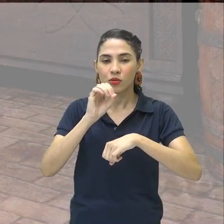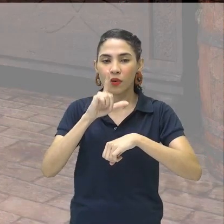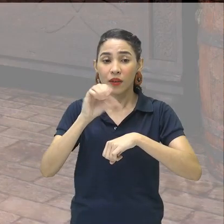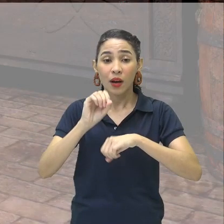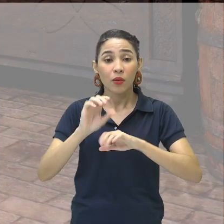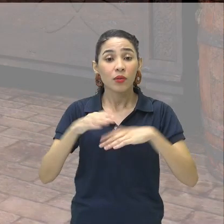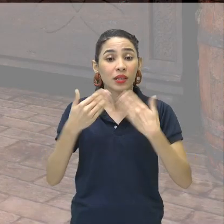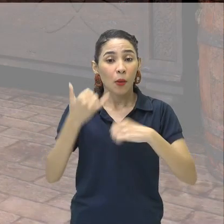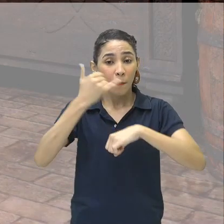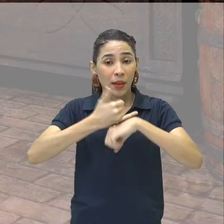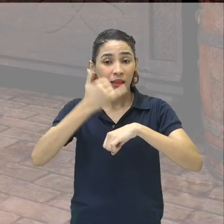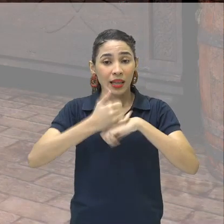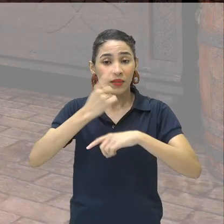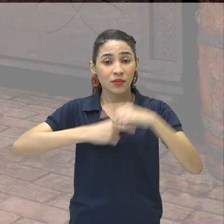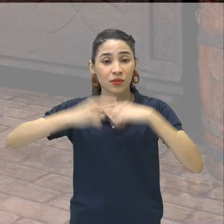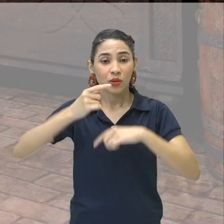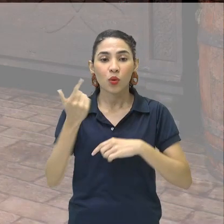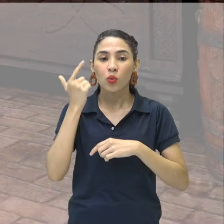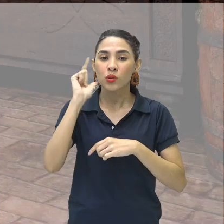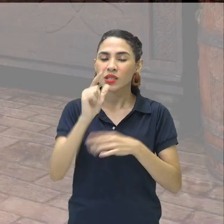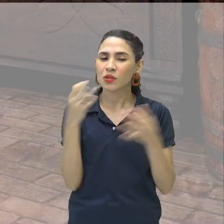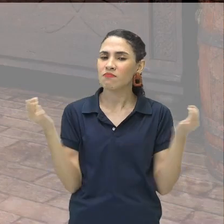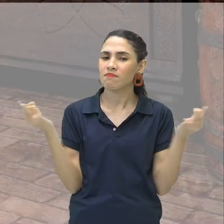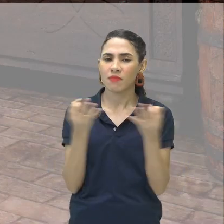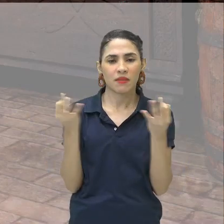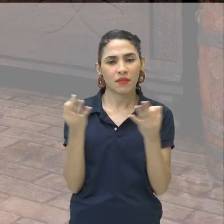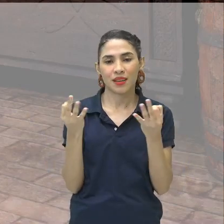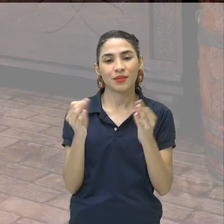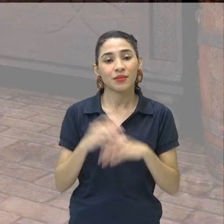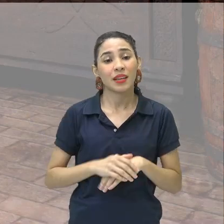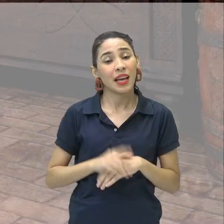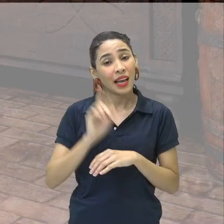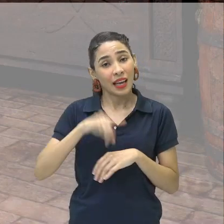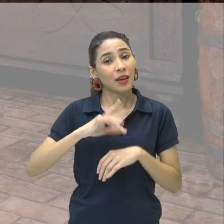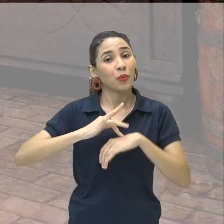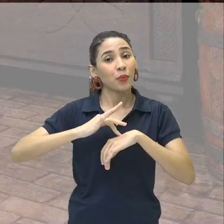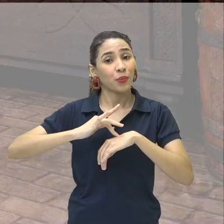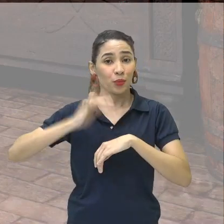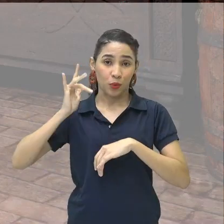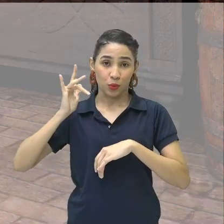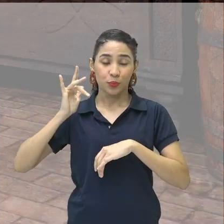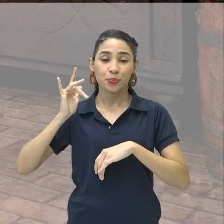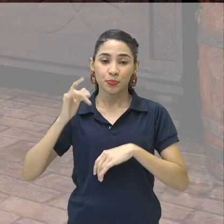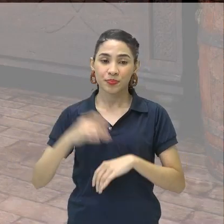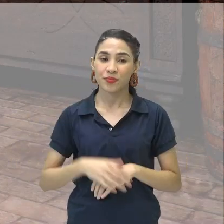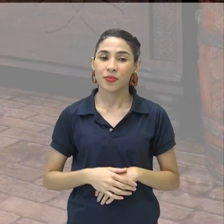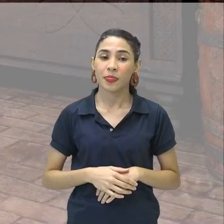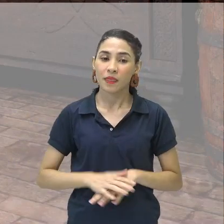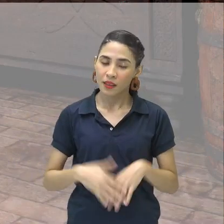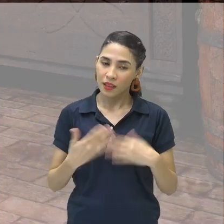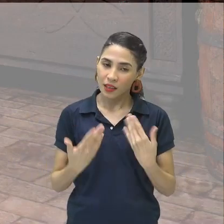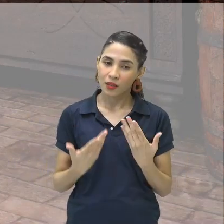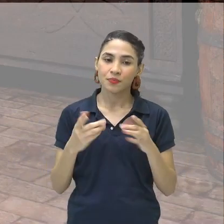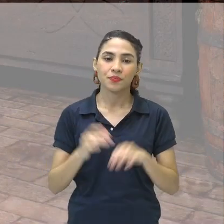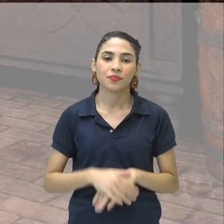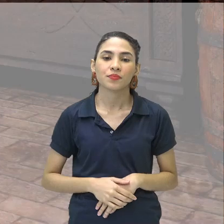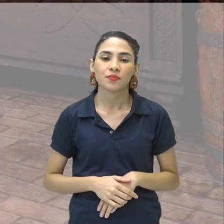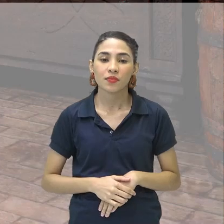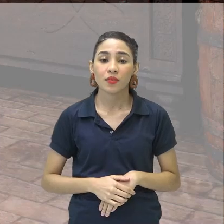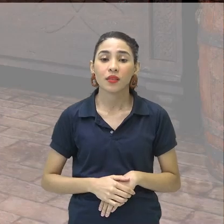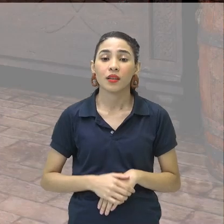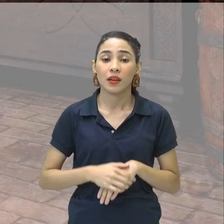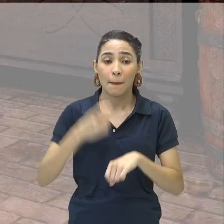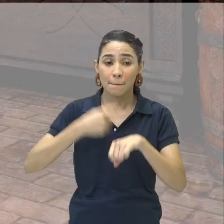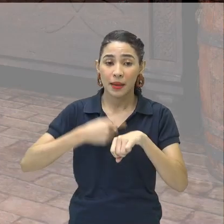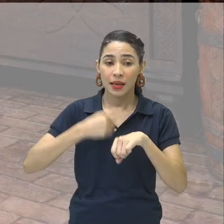metais evoluíam até atingirem a perfeição, que no caso a perfeição seria o ouro. E de tal maneira, a